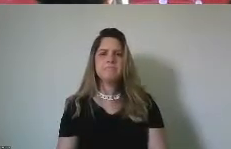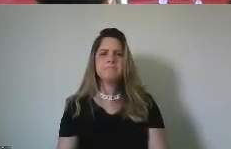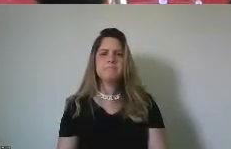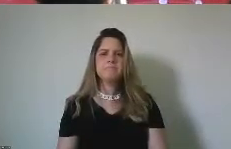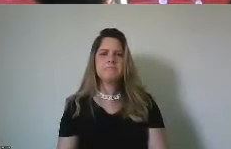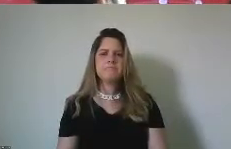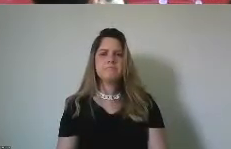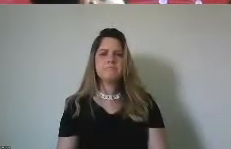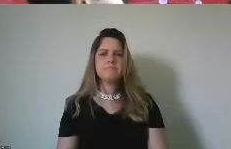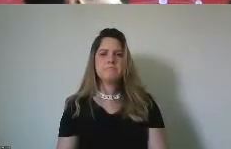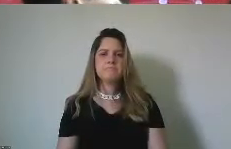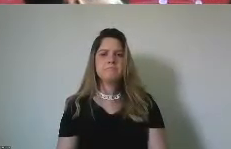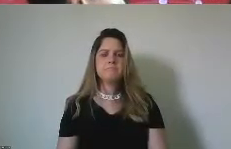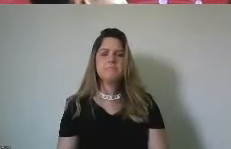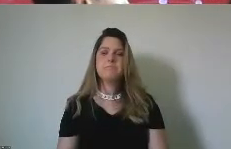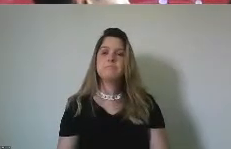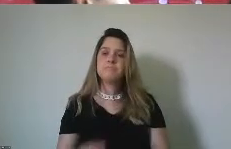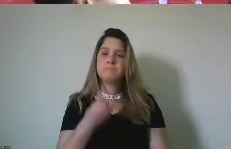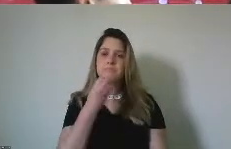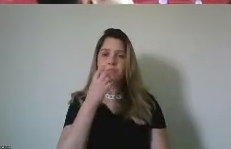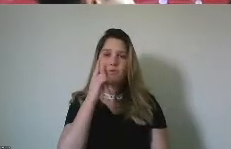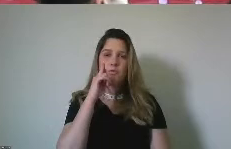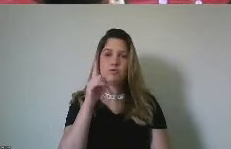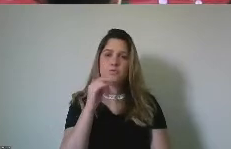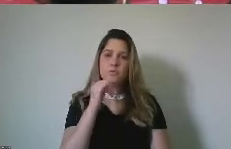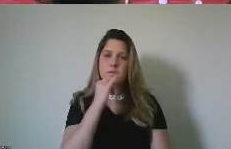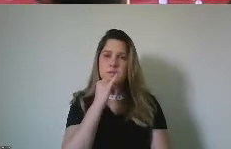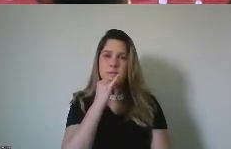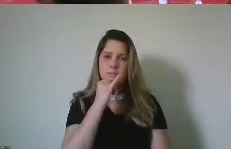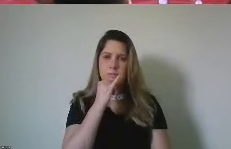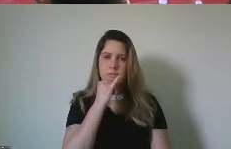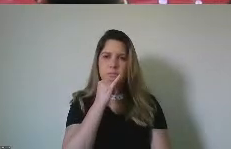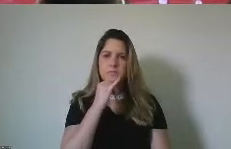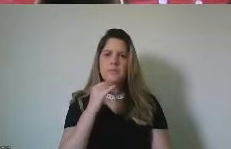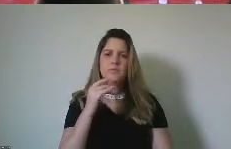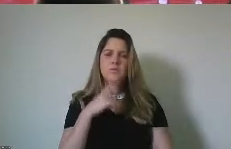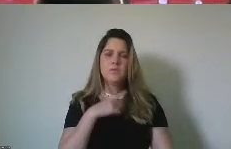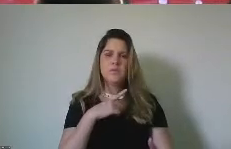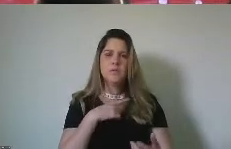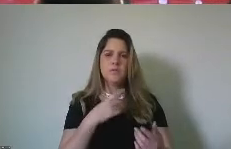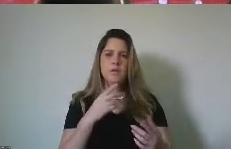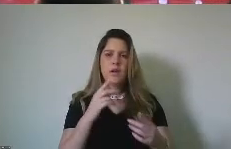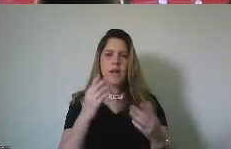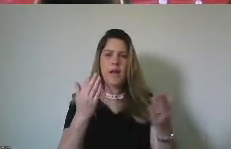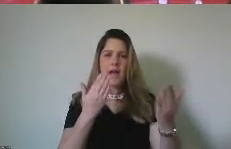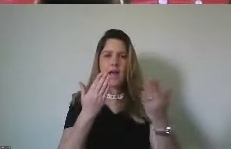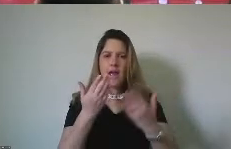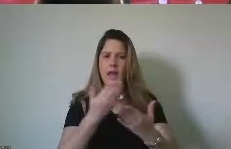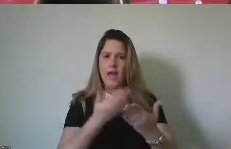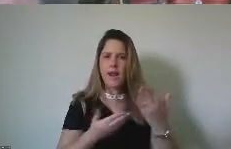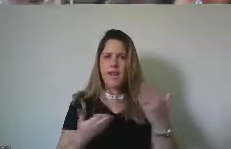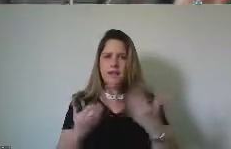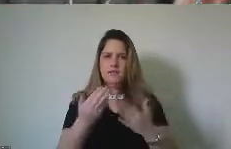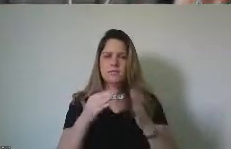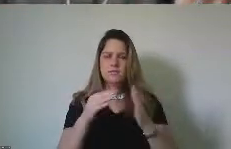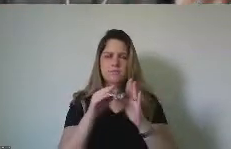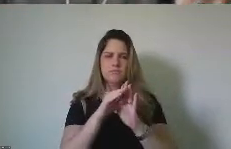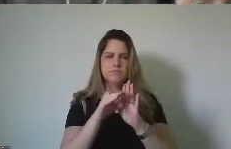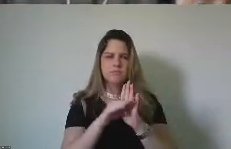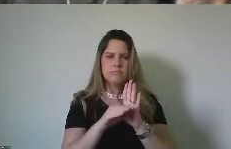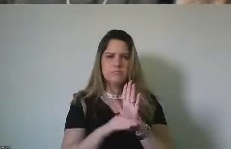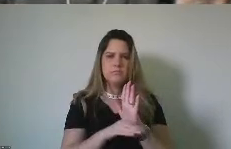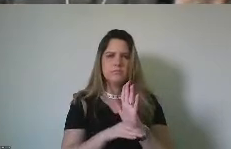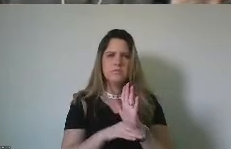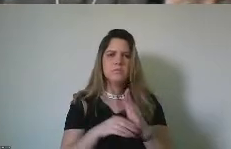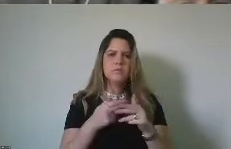parabéns pelo evento Rafael do Banco do Brasil eu fiquei curioso em relação ao que a Silvia lá apresentou lá das novas tecnologias